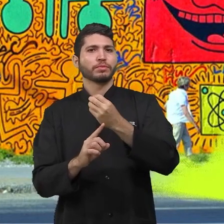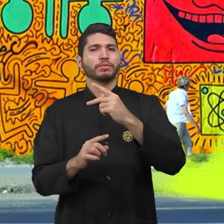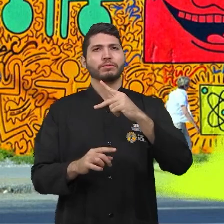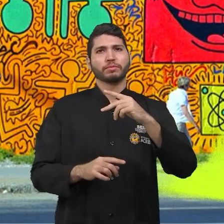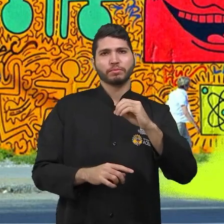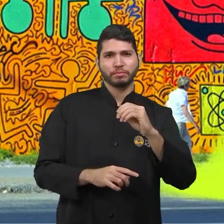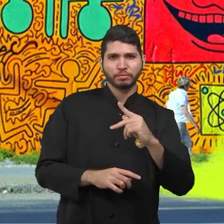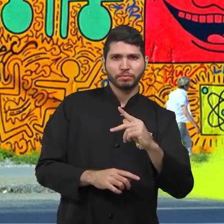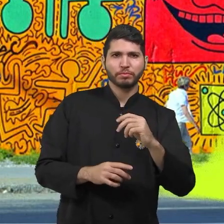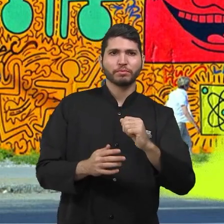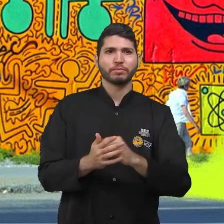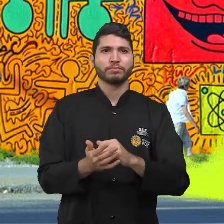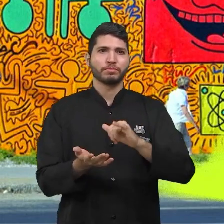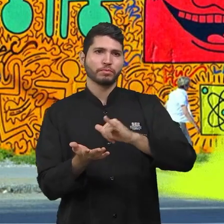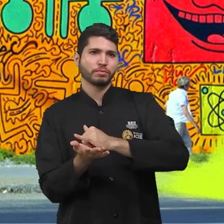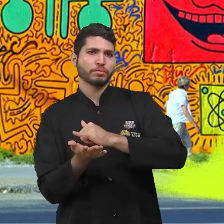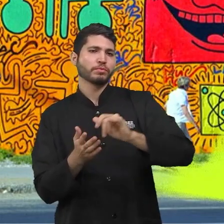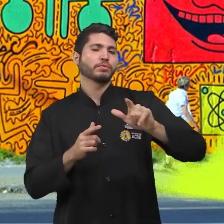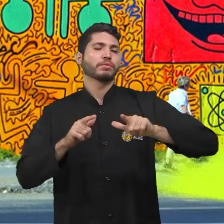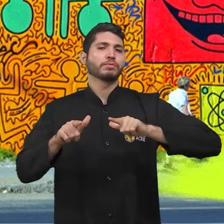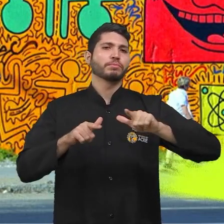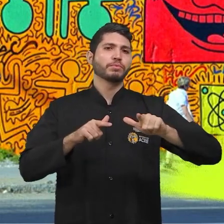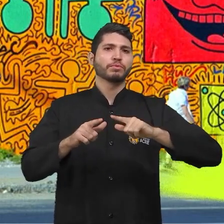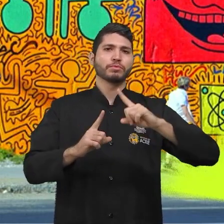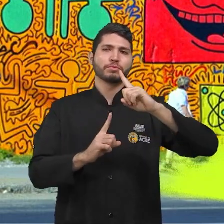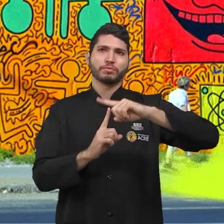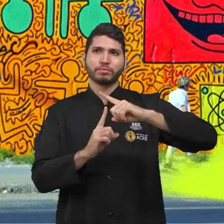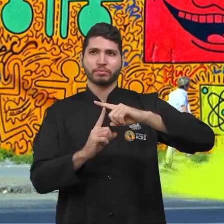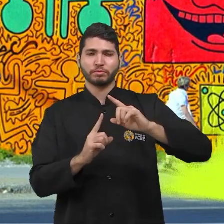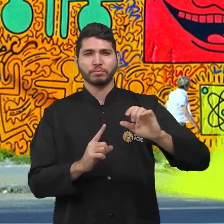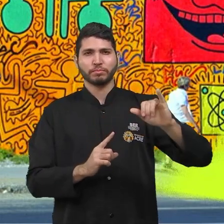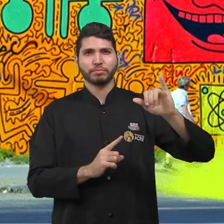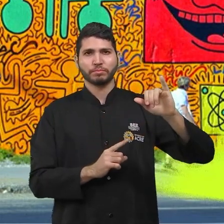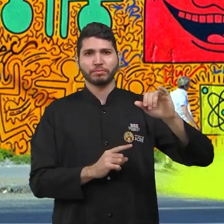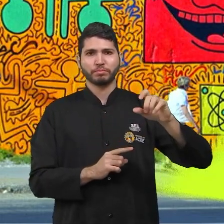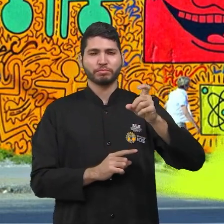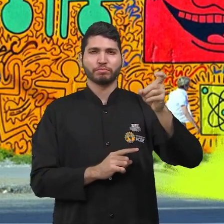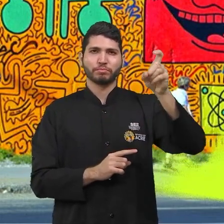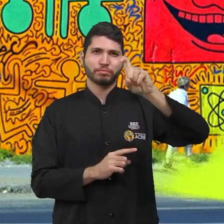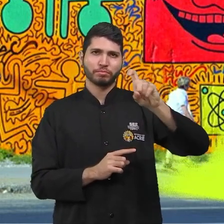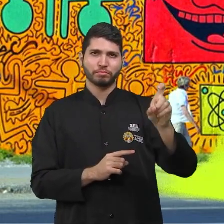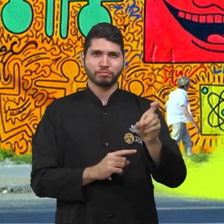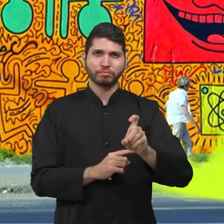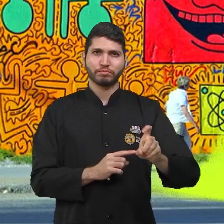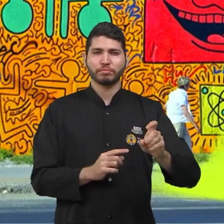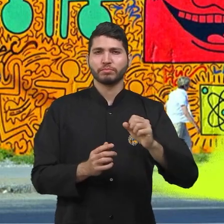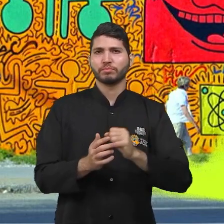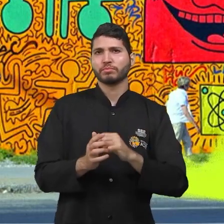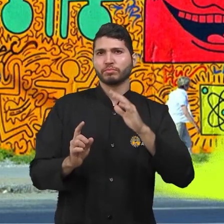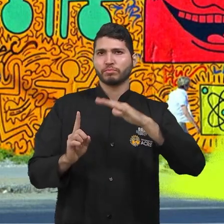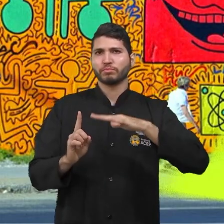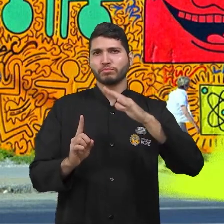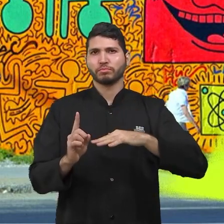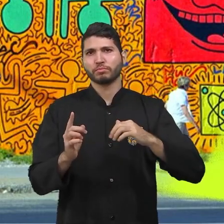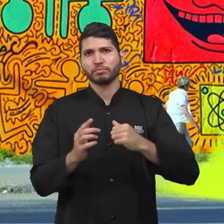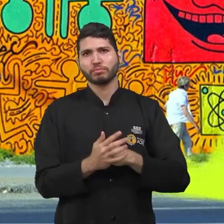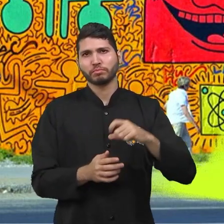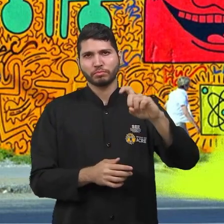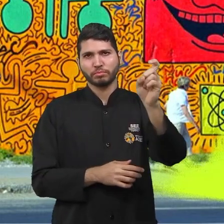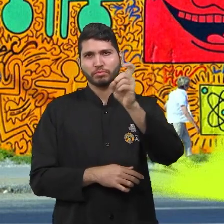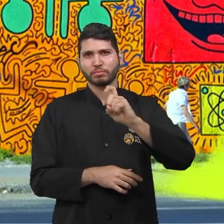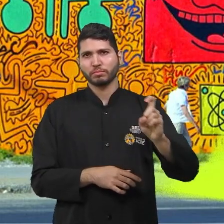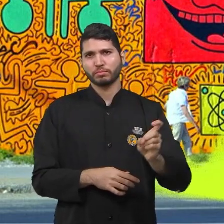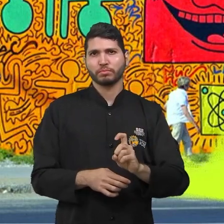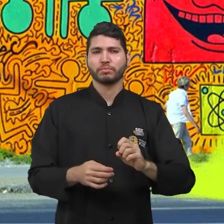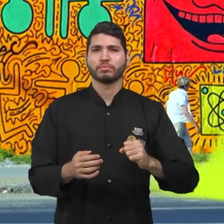no estilo grafite. Ele é famoso por suas pinturas de figuras ousadas.